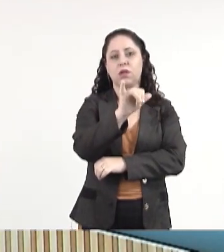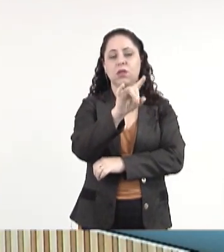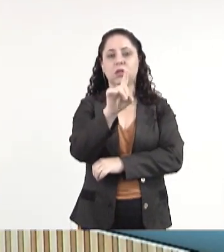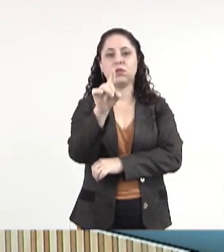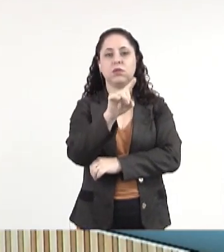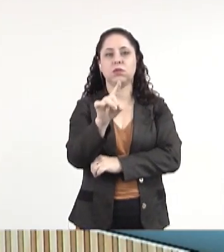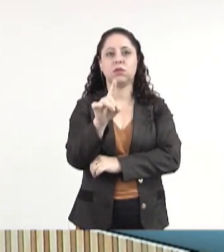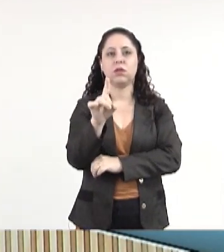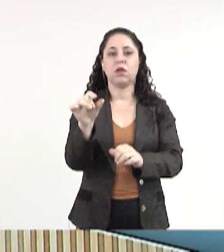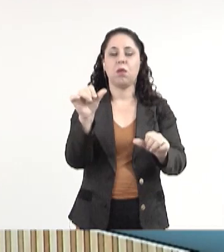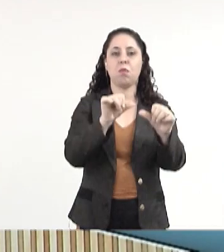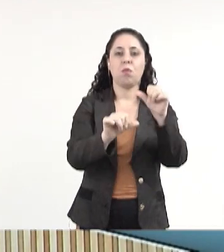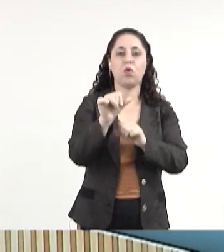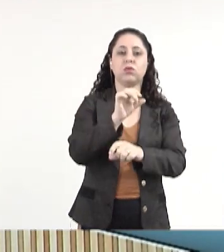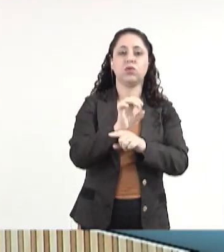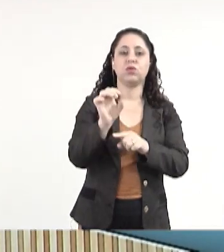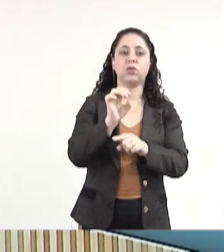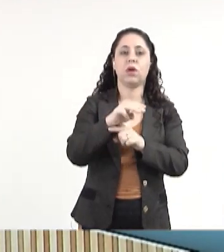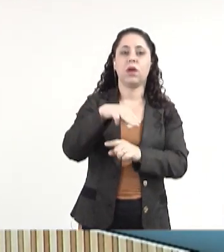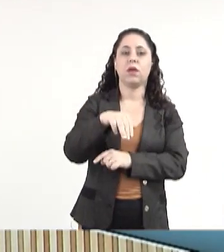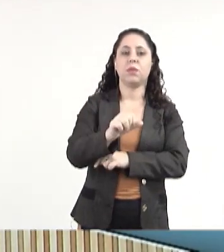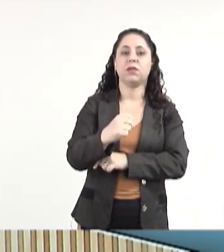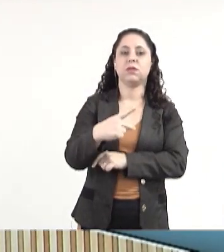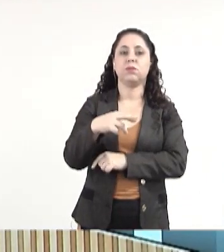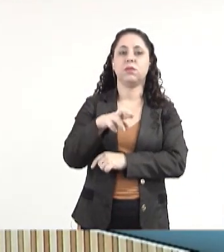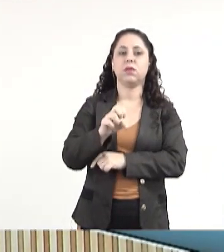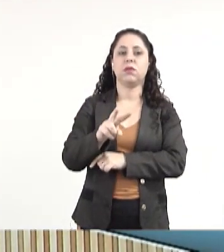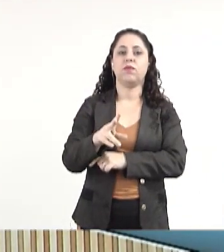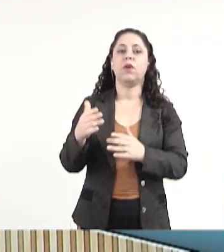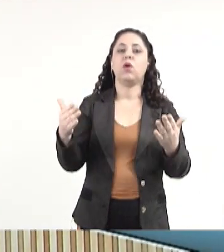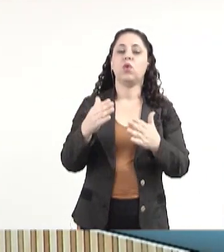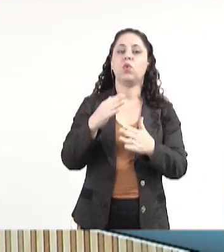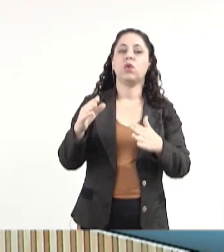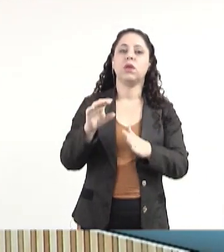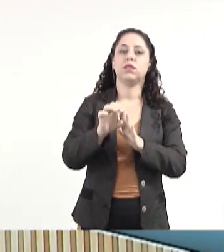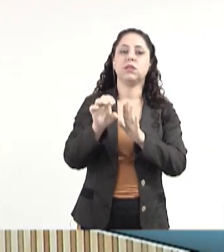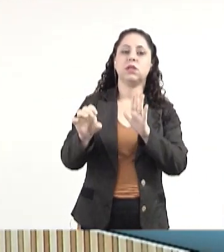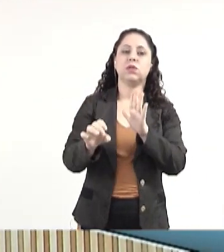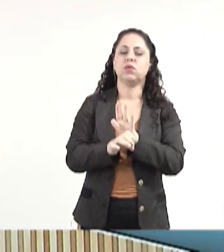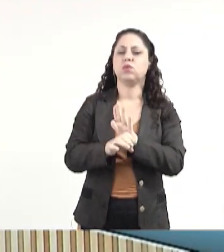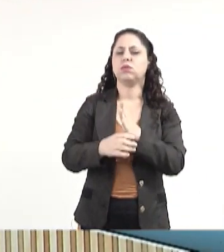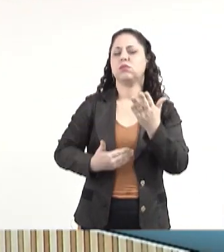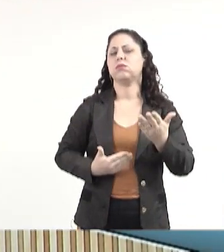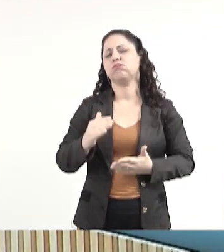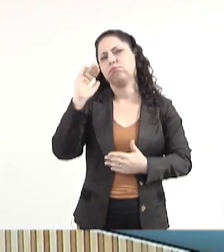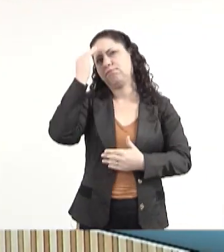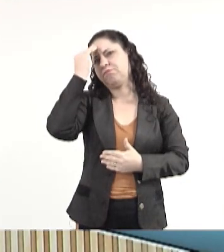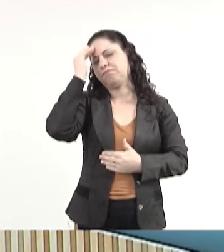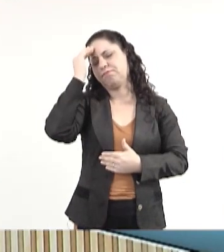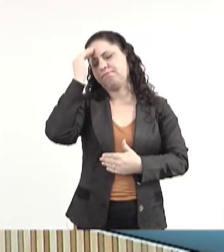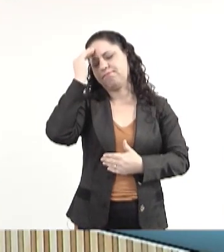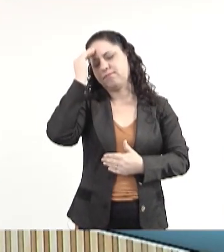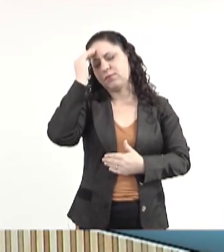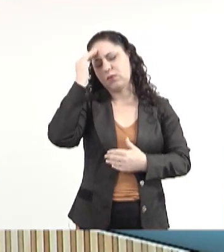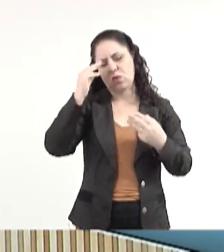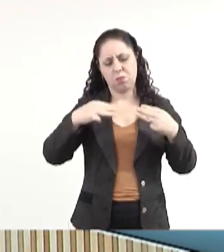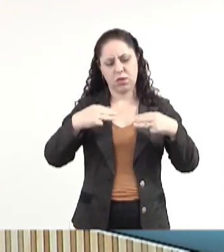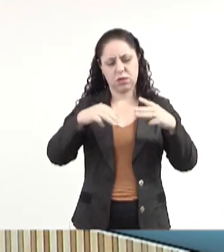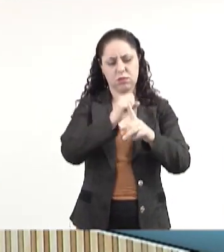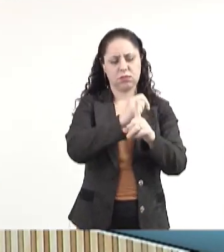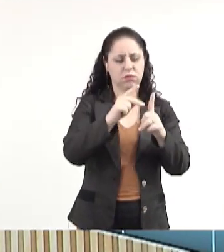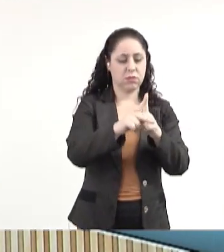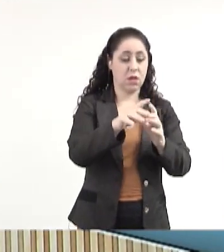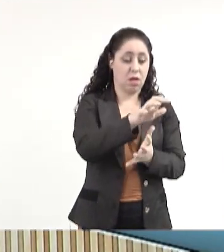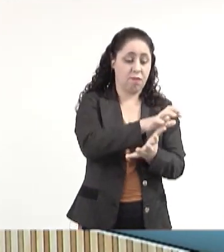previdência social, no nosso caso estadual, o MS-Prev, para o Estatuto dos Servidores. O que entendia o Ministério da Previdência? Que